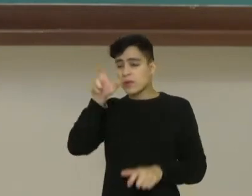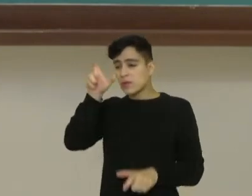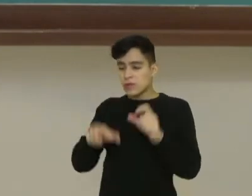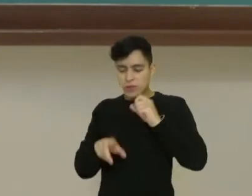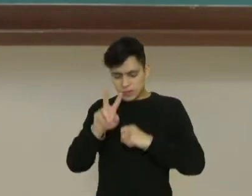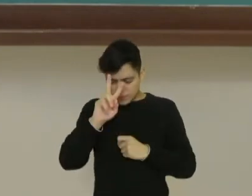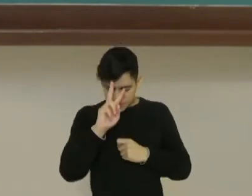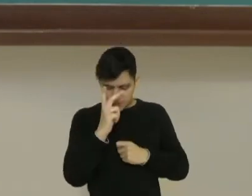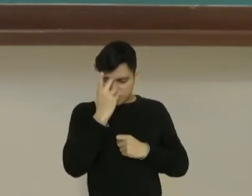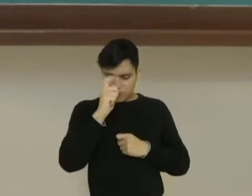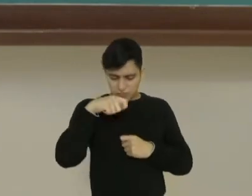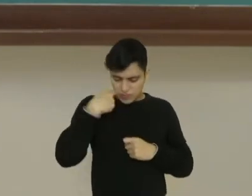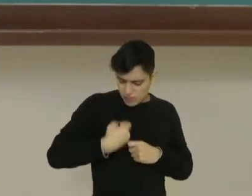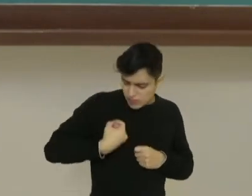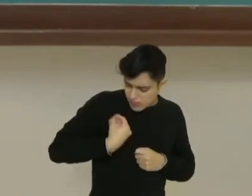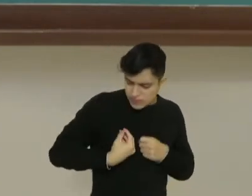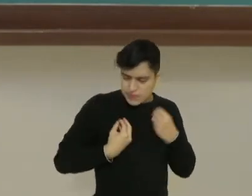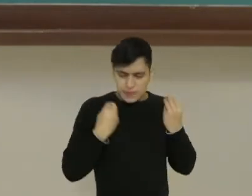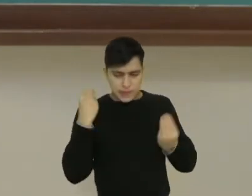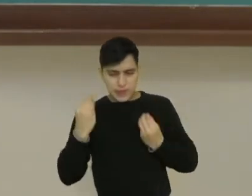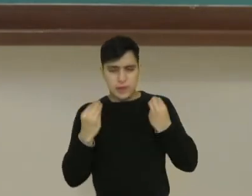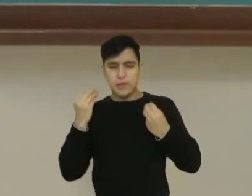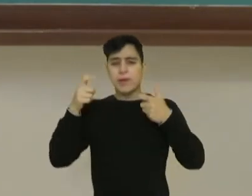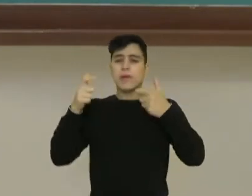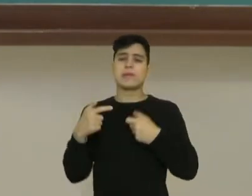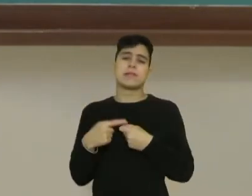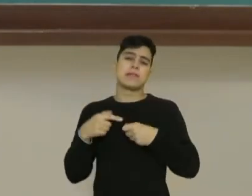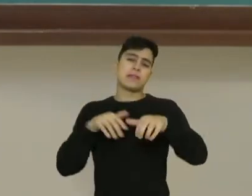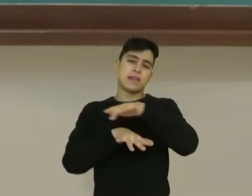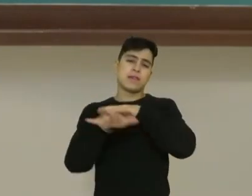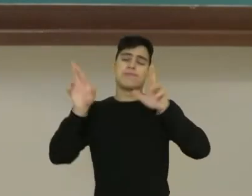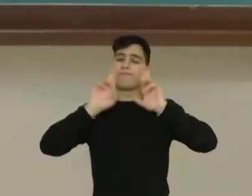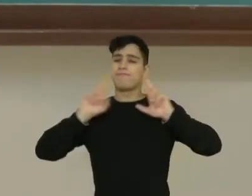da vida, né, das pessoas nas cidades, ok?